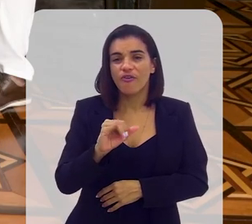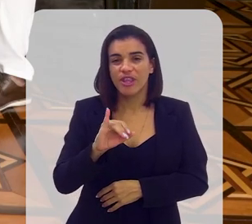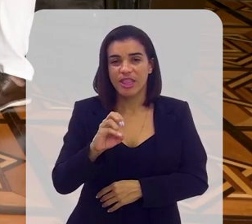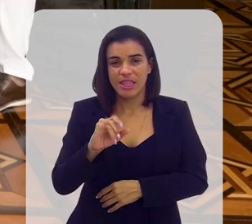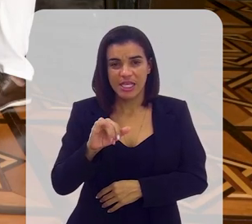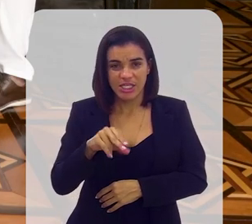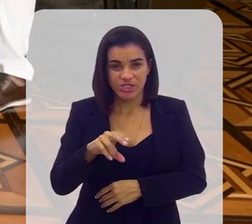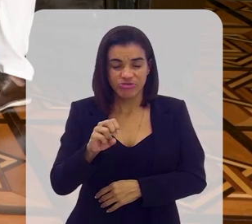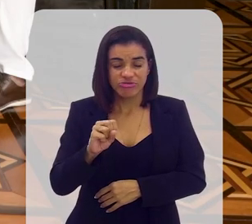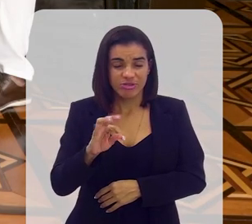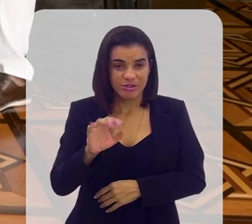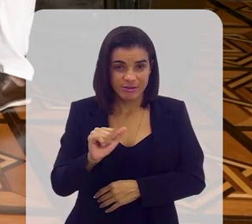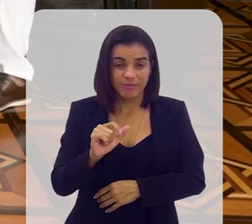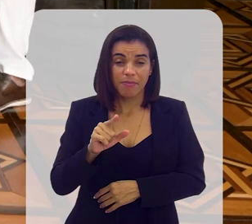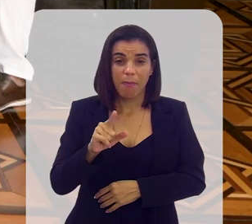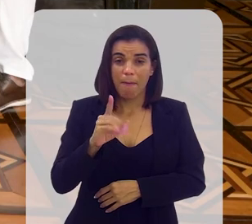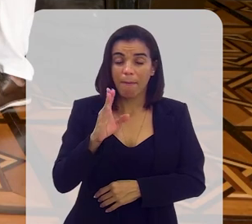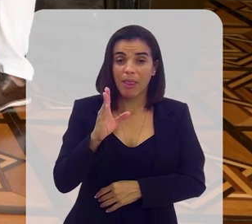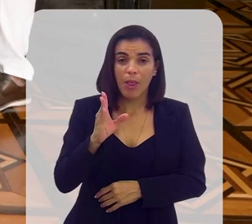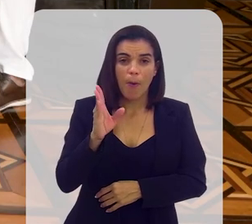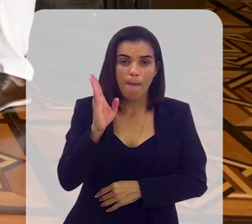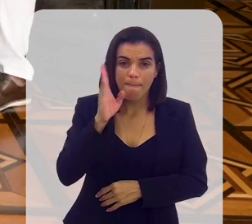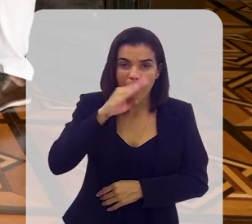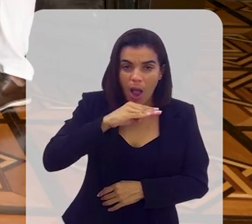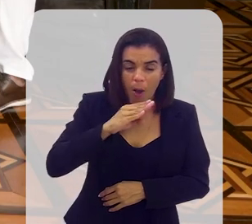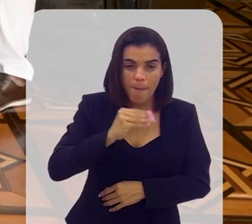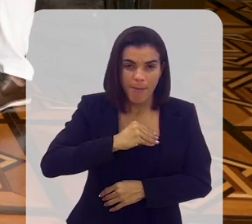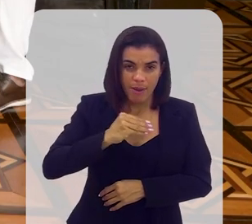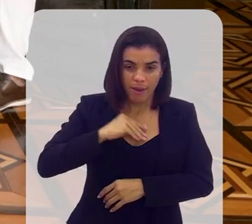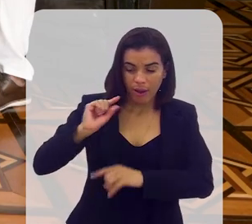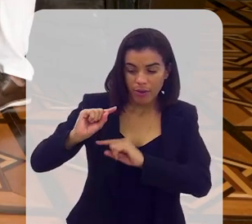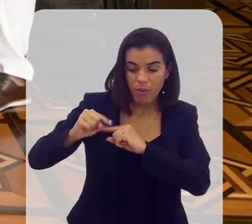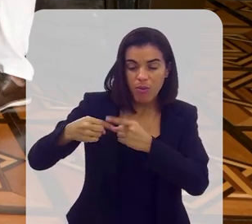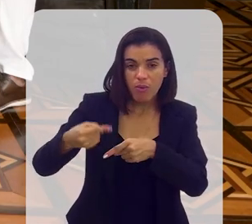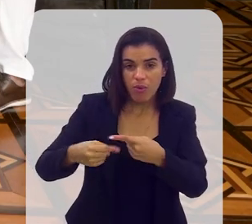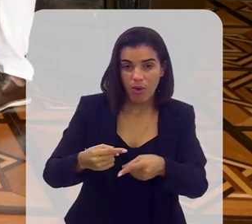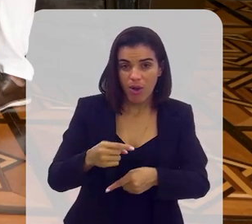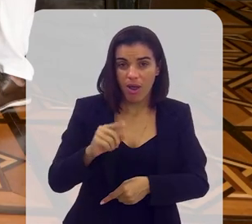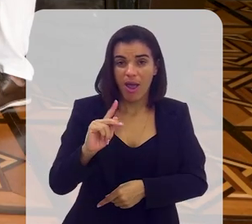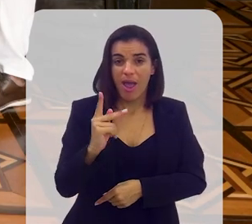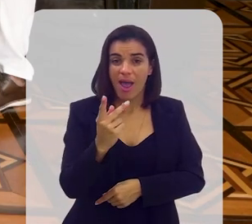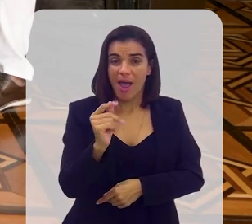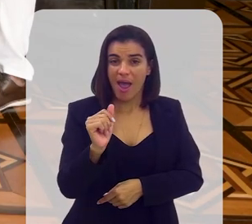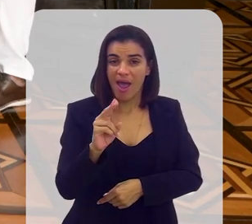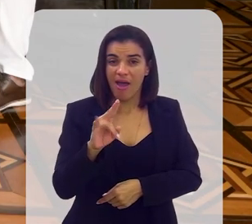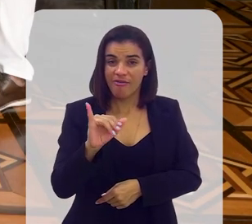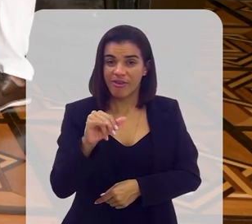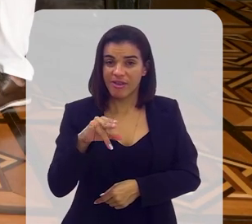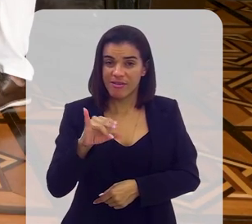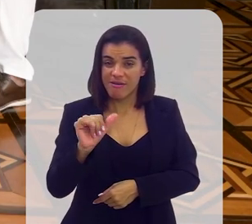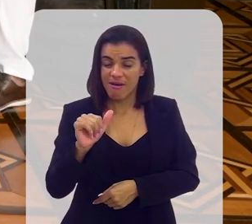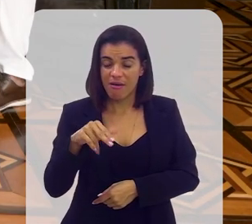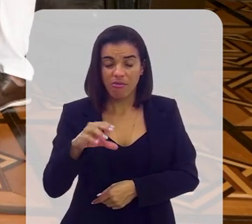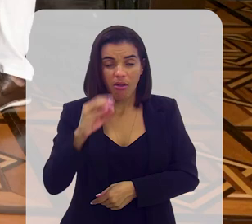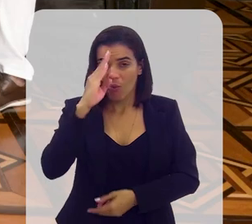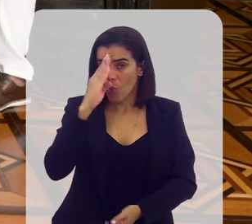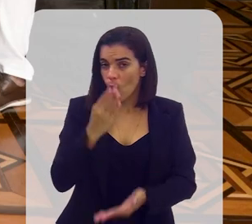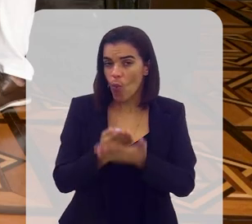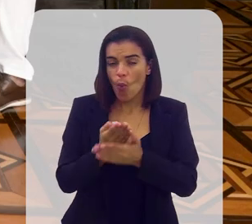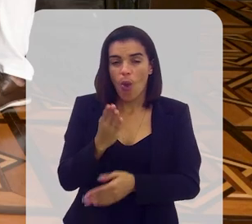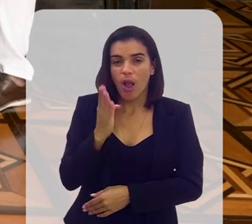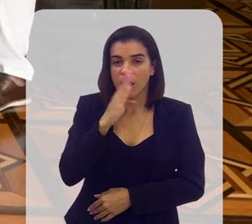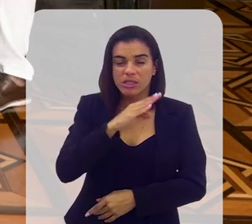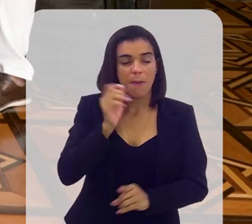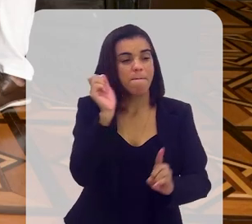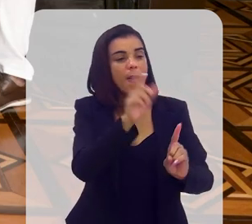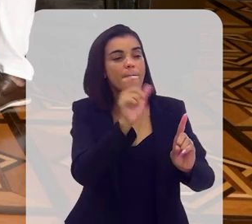a maldição é hereditária. E aqui eu também não estou condenando, mas os arminianos, que é mais a minha linha, não acreditam em